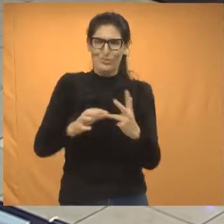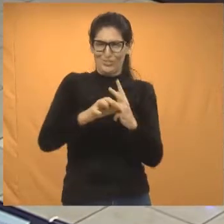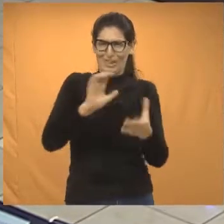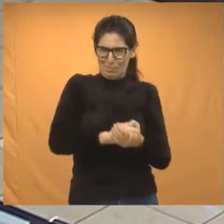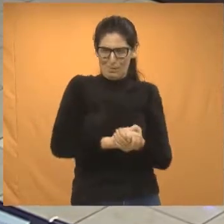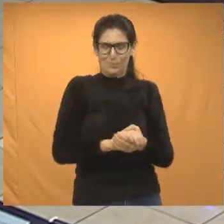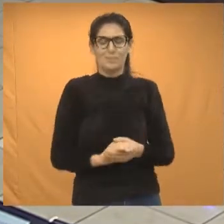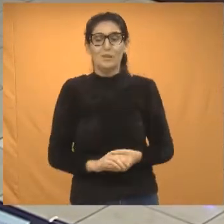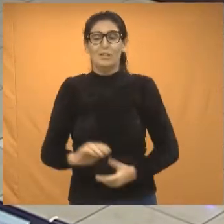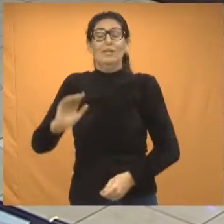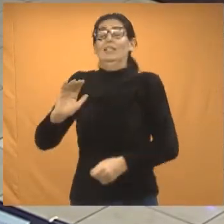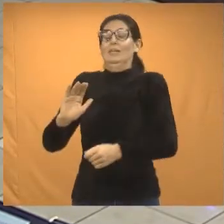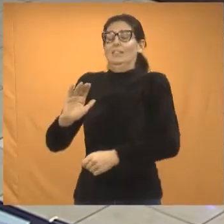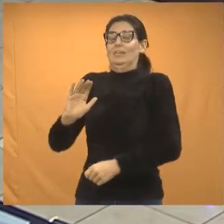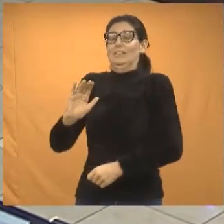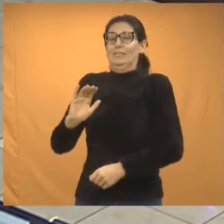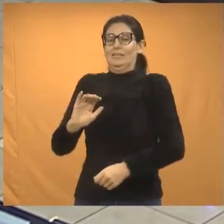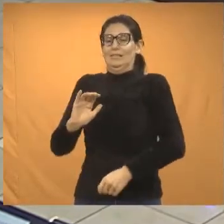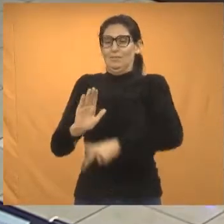O projeto continua em discussão.